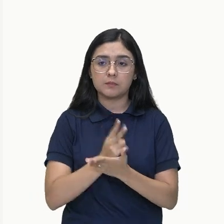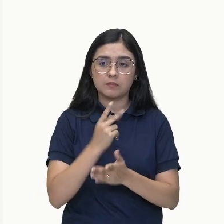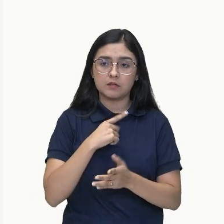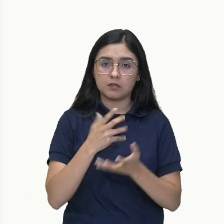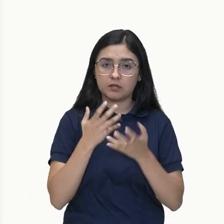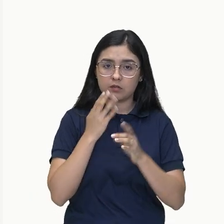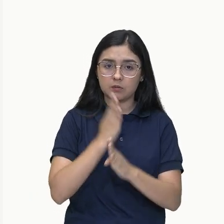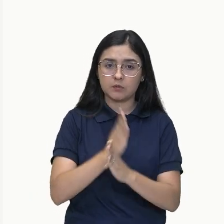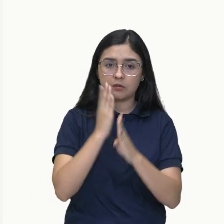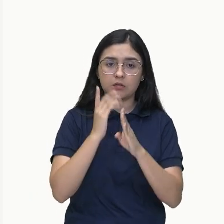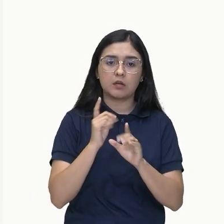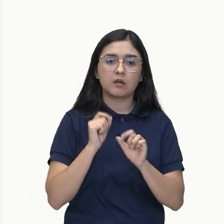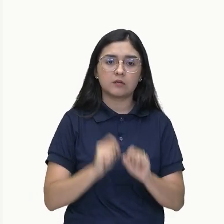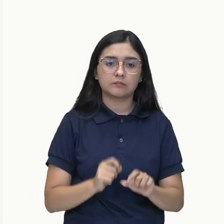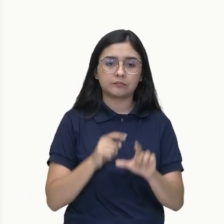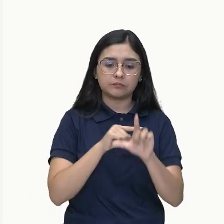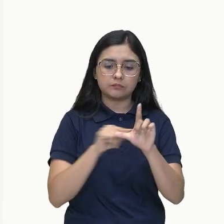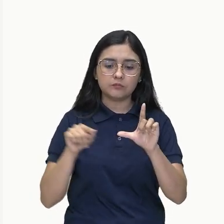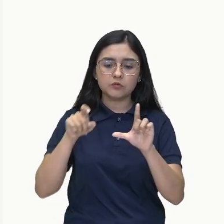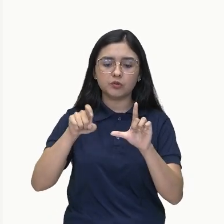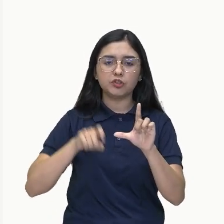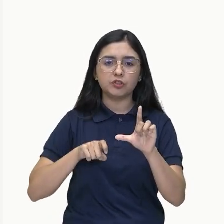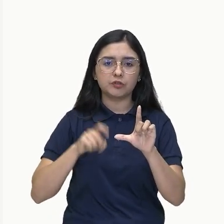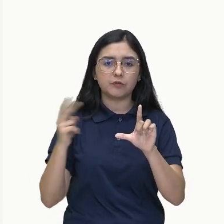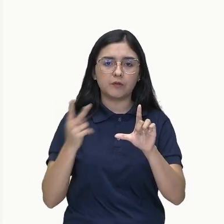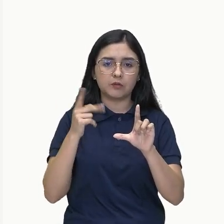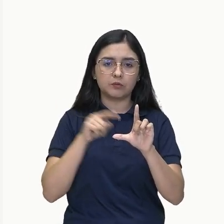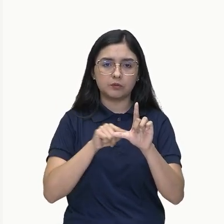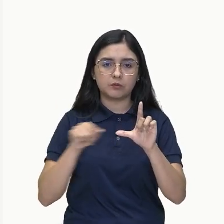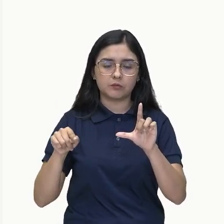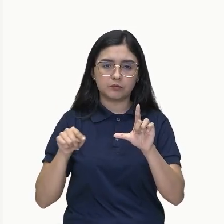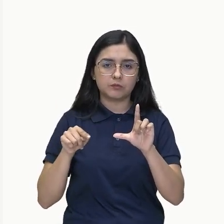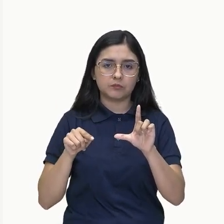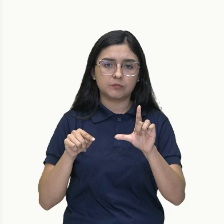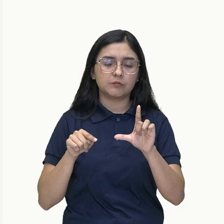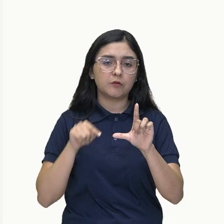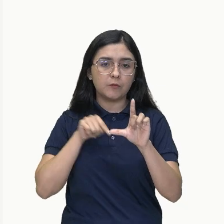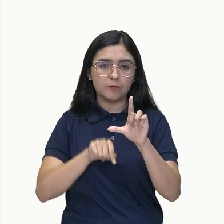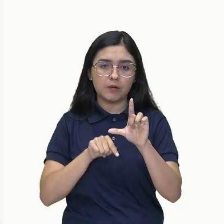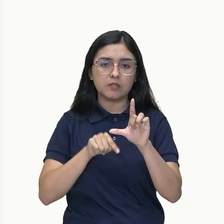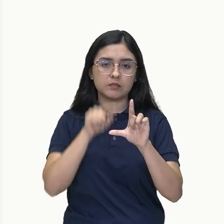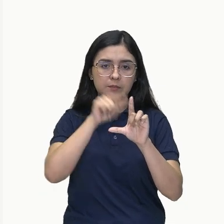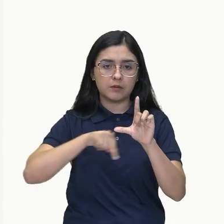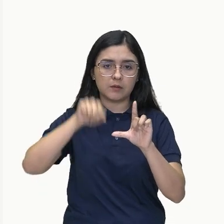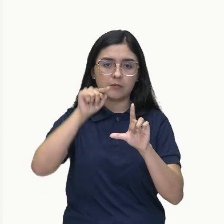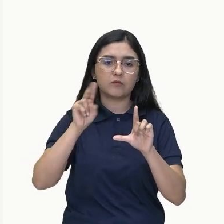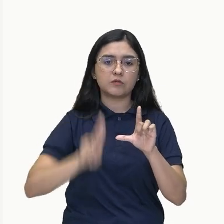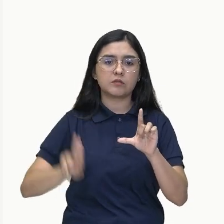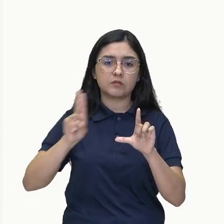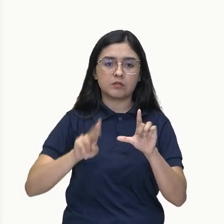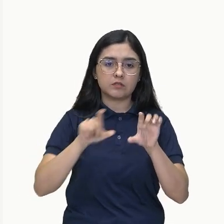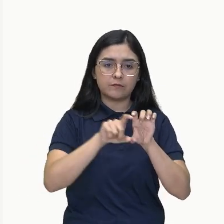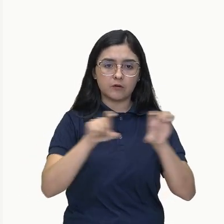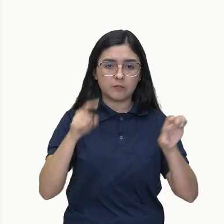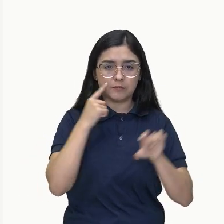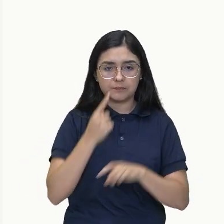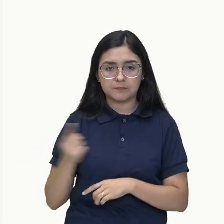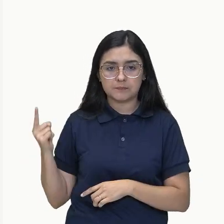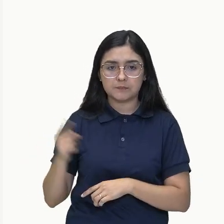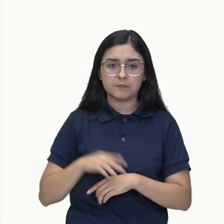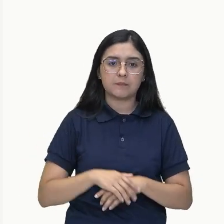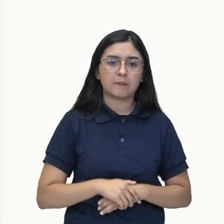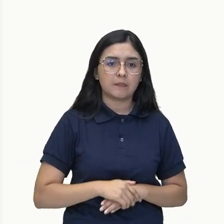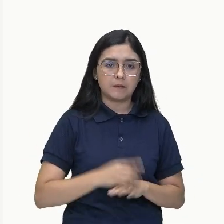a coordenada x do vértice da parábola, eu vou usar essa fórmula aí.